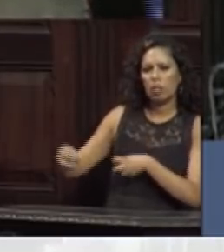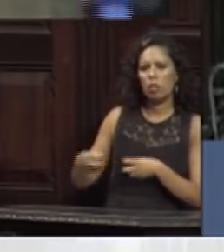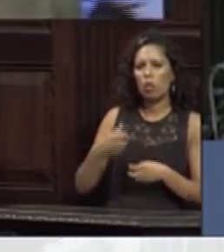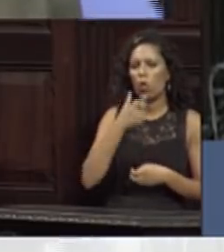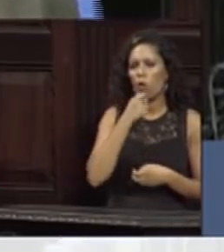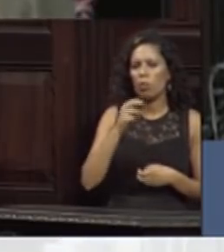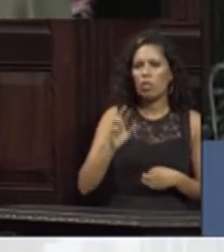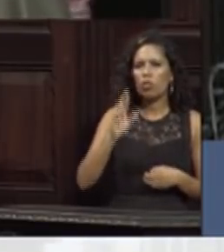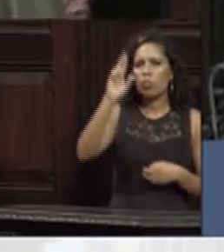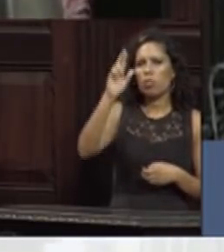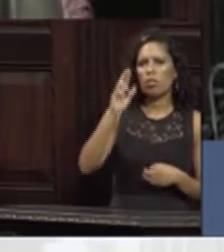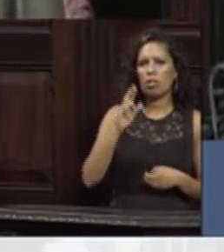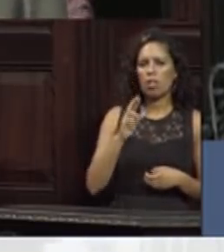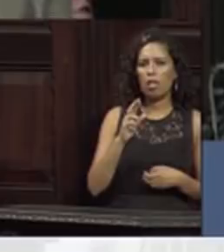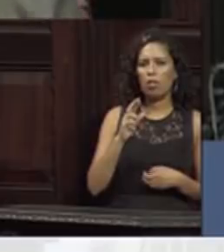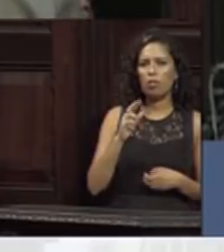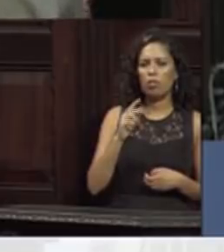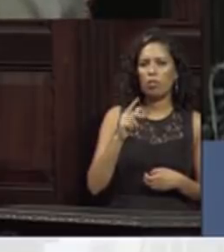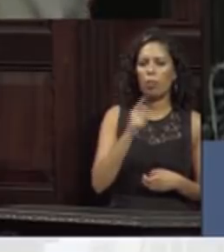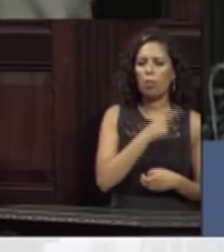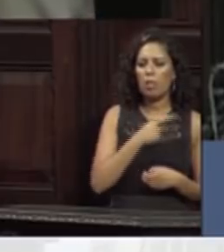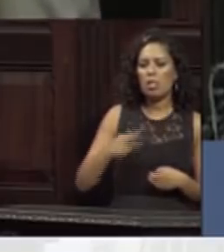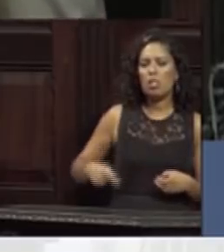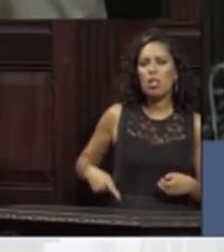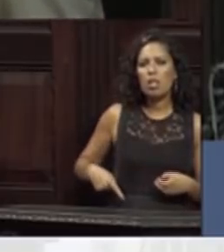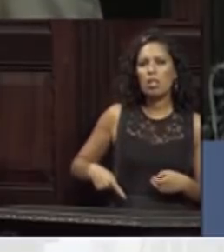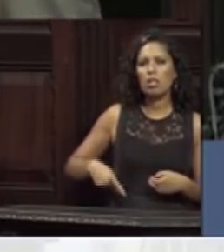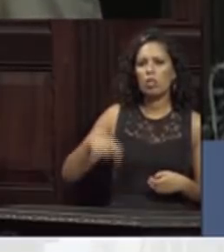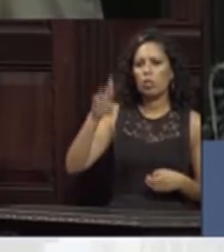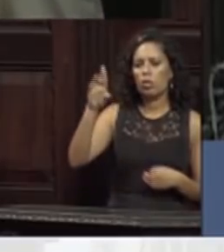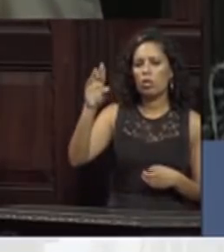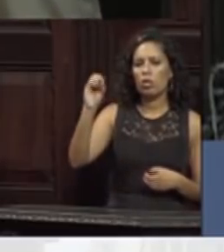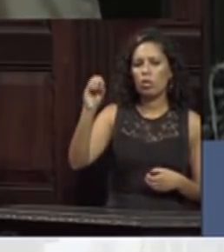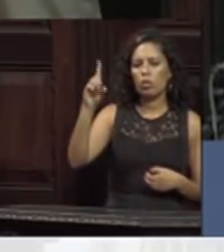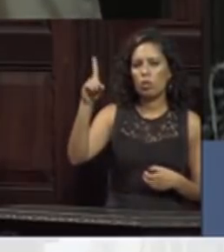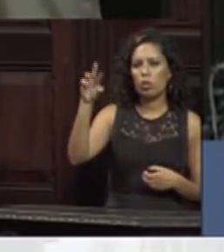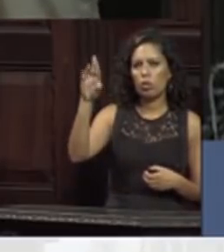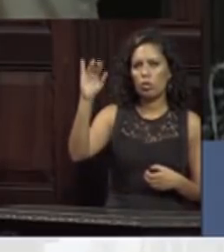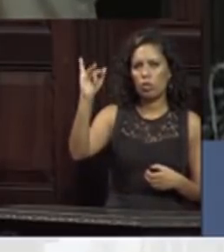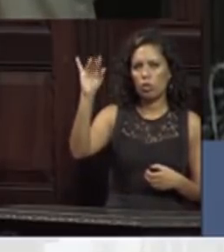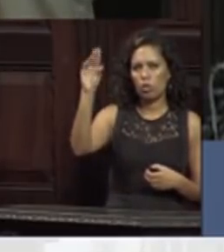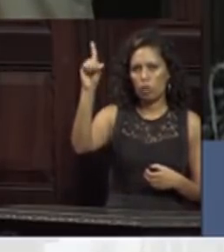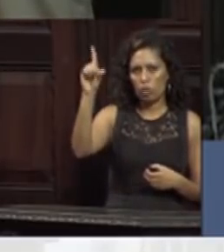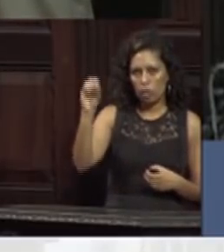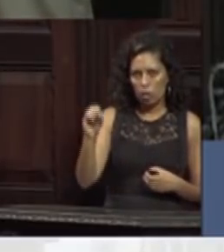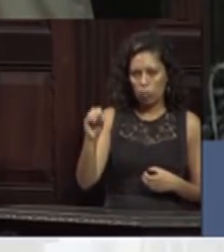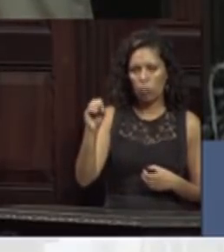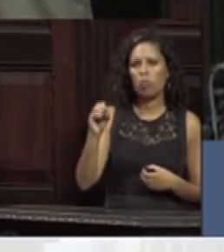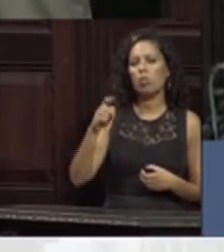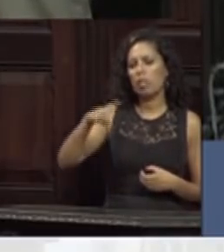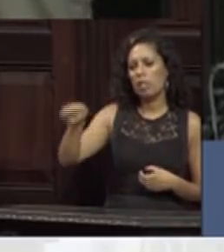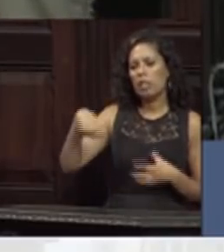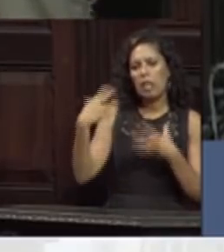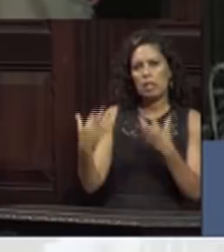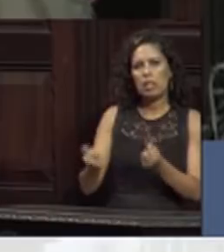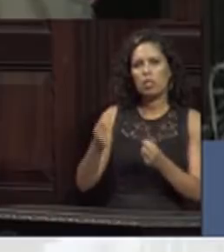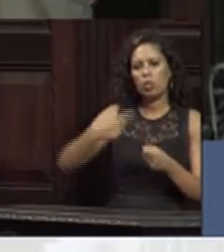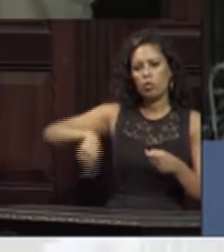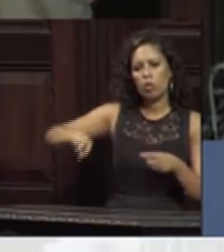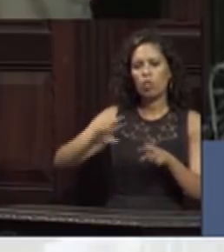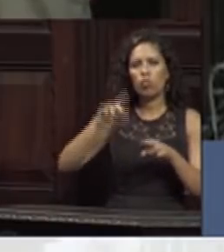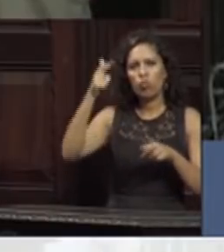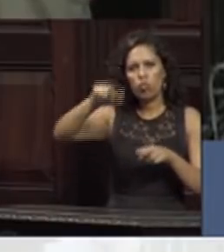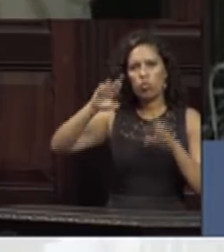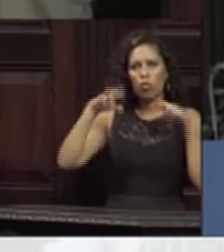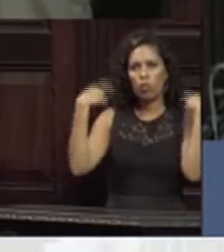Maia, já está marcado o próximo sábado, meio-dia, e agora é fundamental que a gente pudesse ter uma outra reunião com os representantes